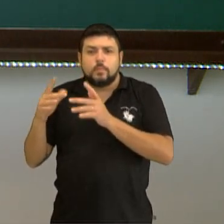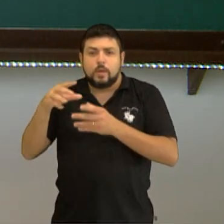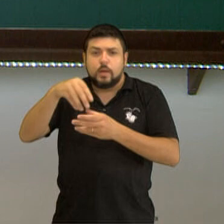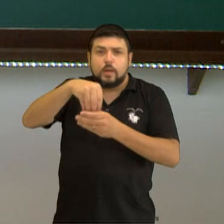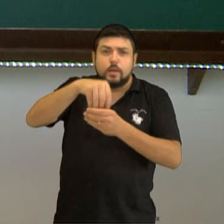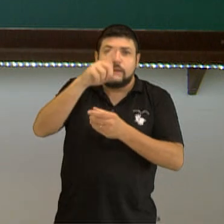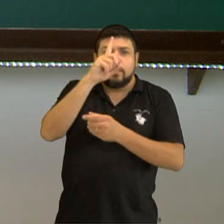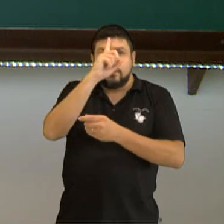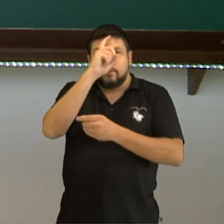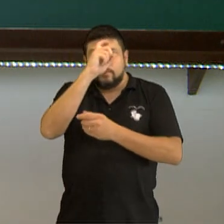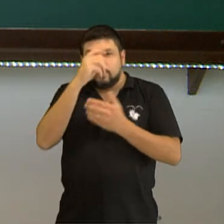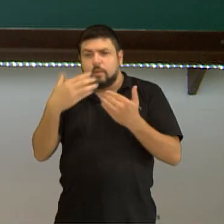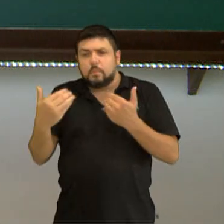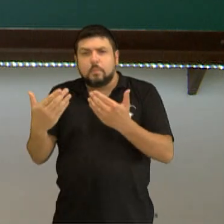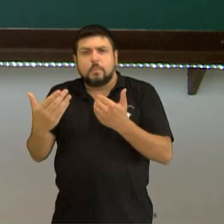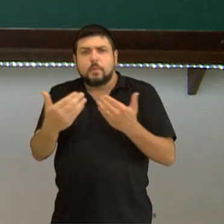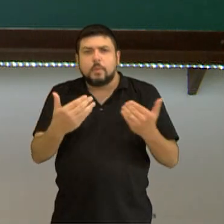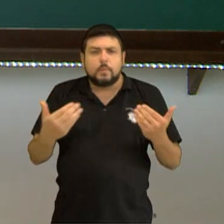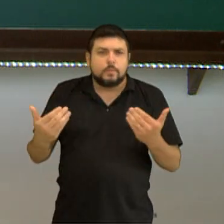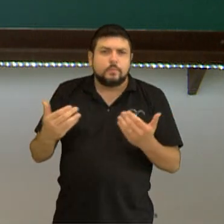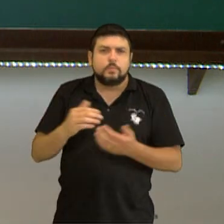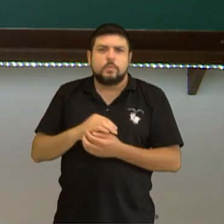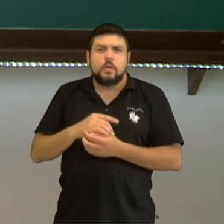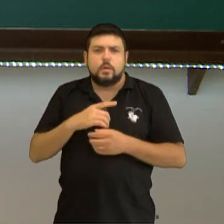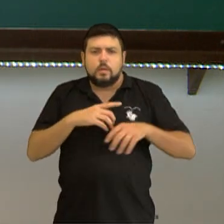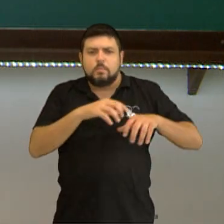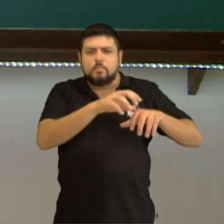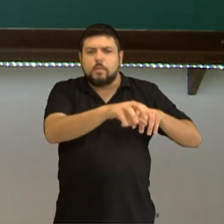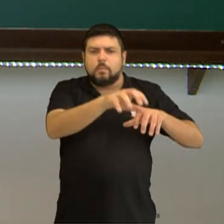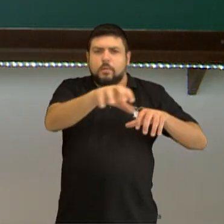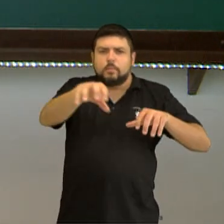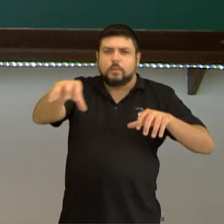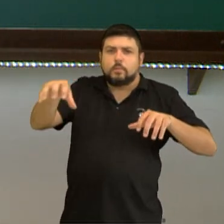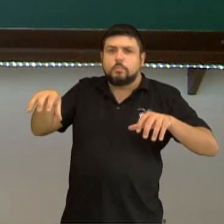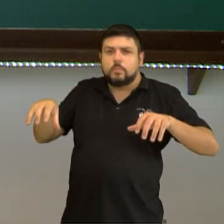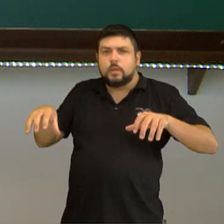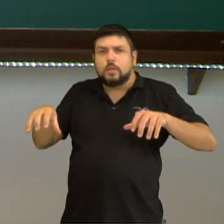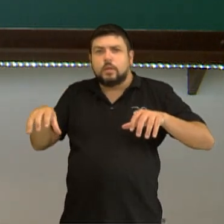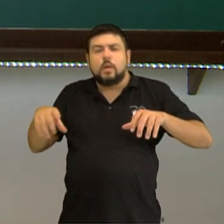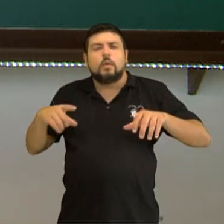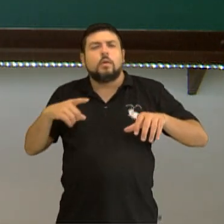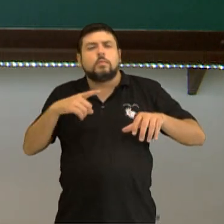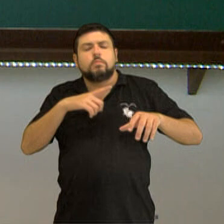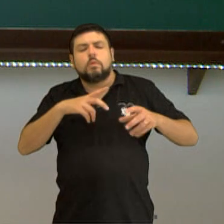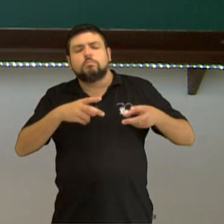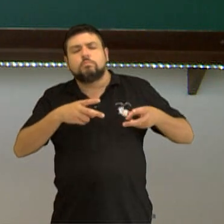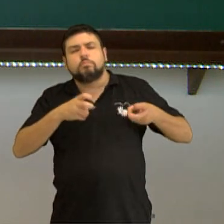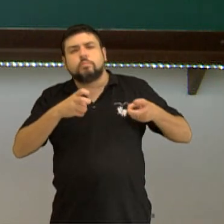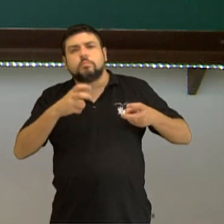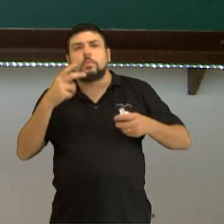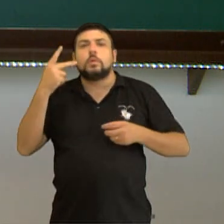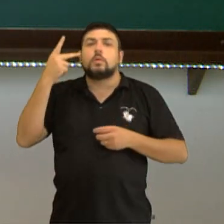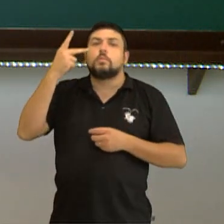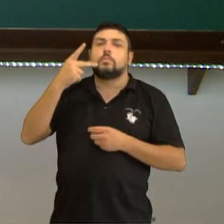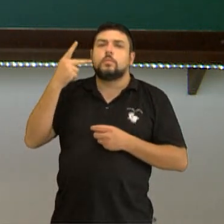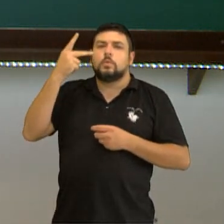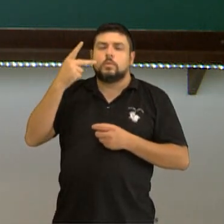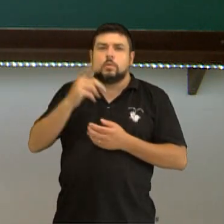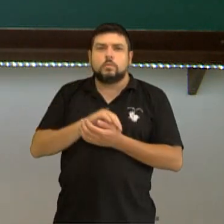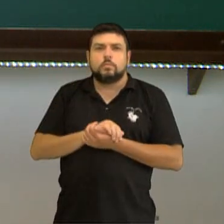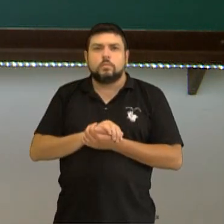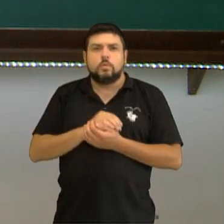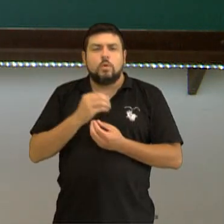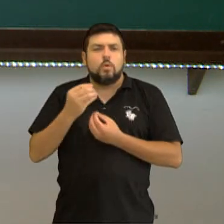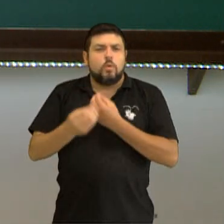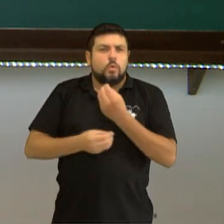nas diversas instituições sociais encontramos o fenômeno político. Essa capacidade de poder, de